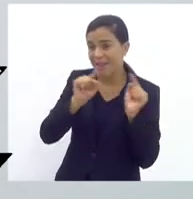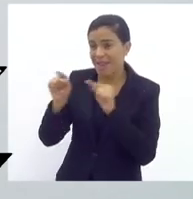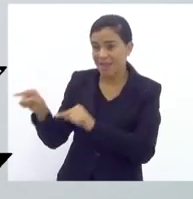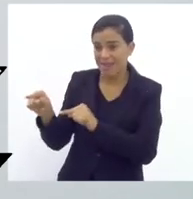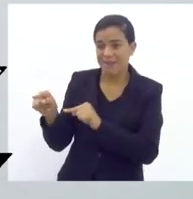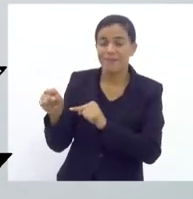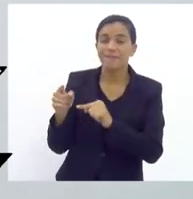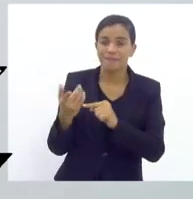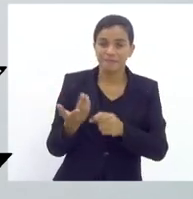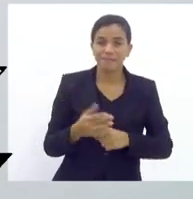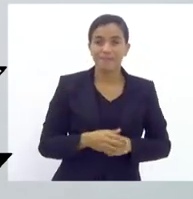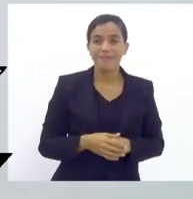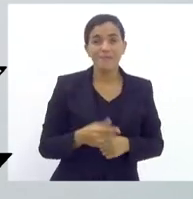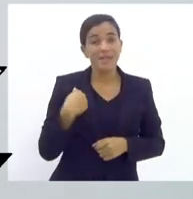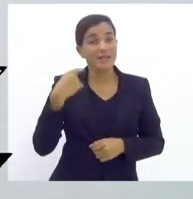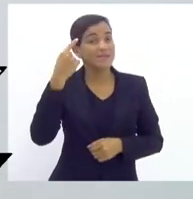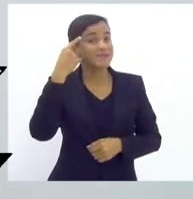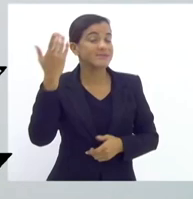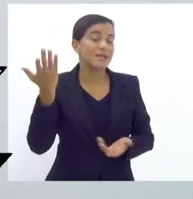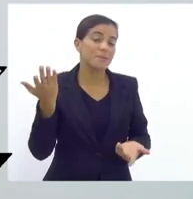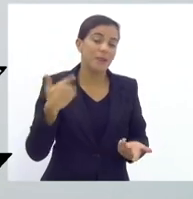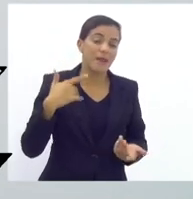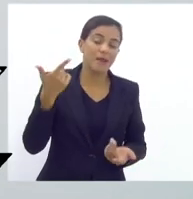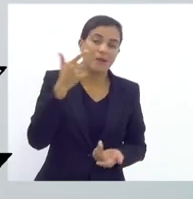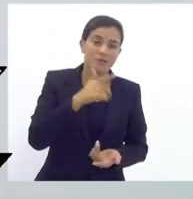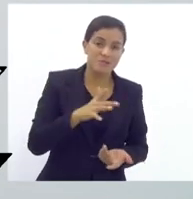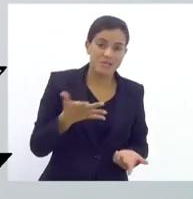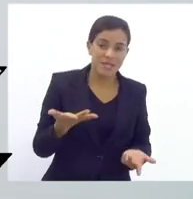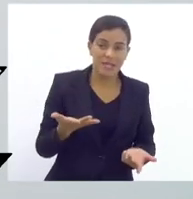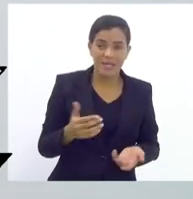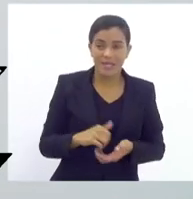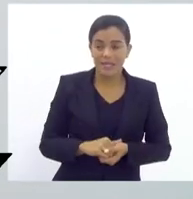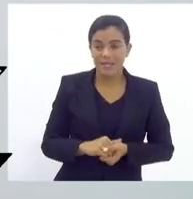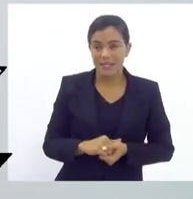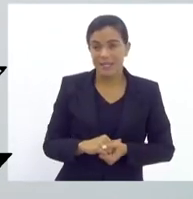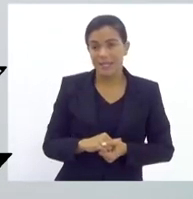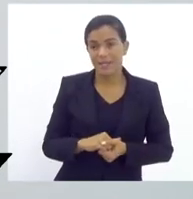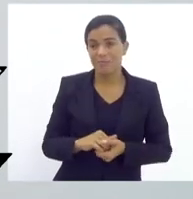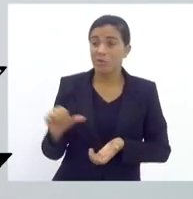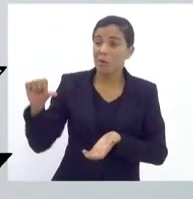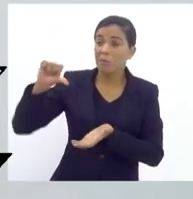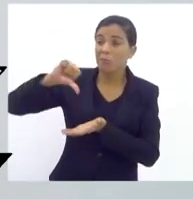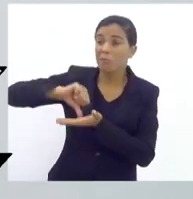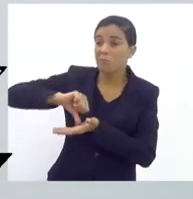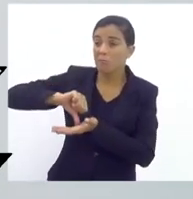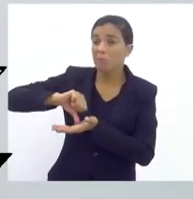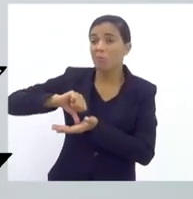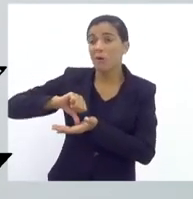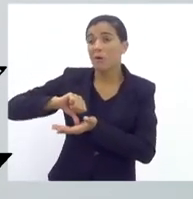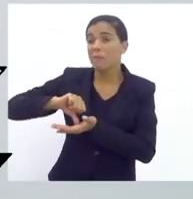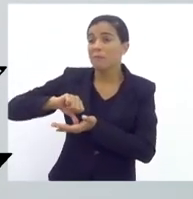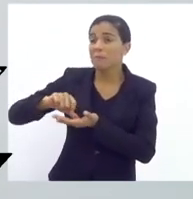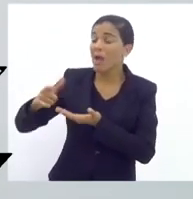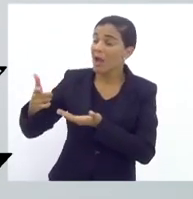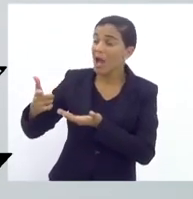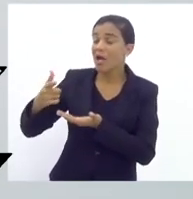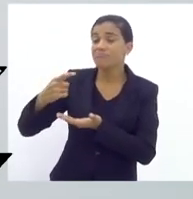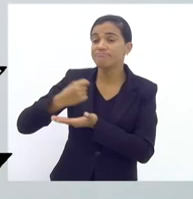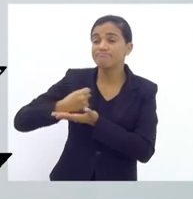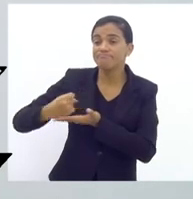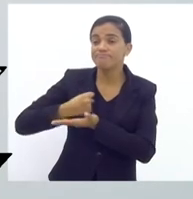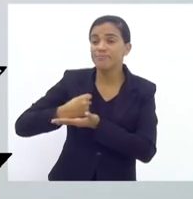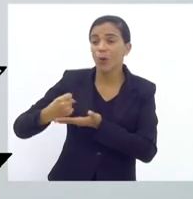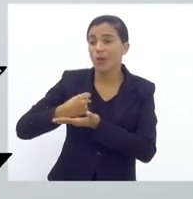e quem sabe lá a gente também não consegue colocar um ponto de recebimento para empregabilidade também